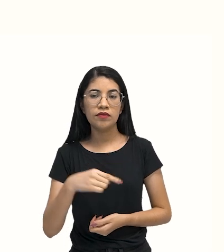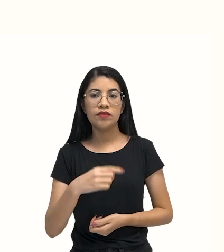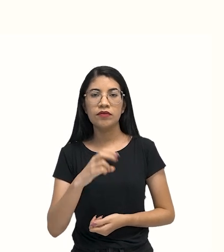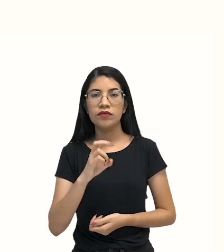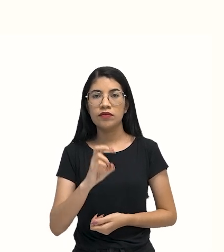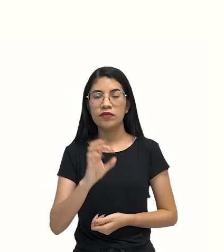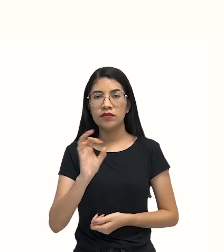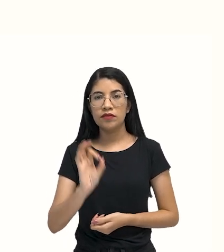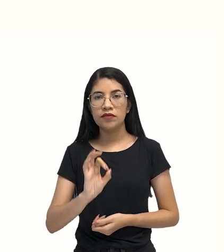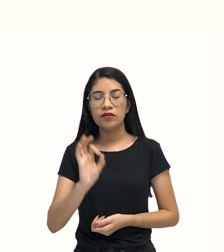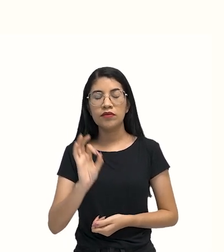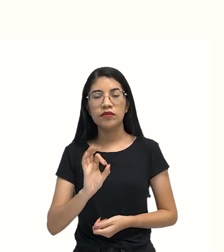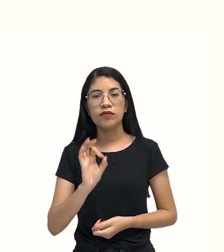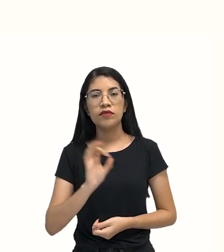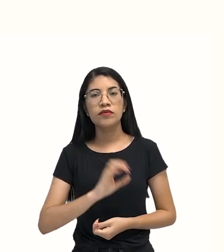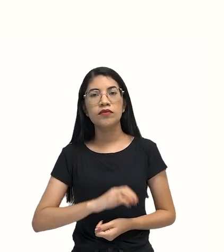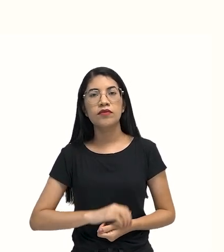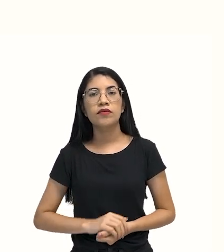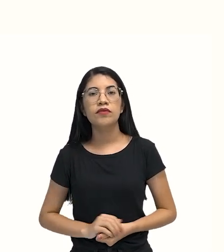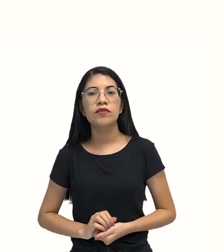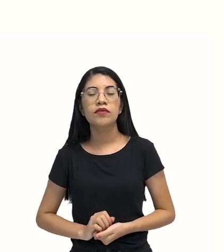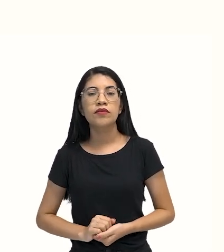67,5%.